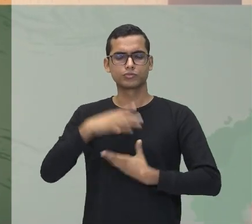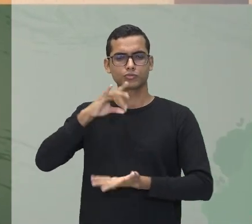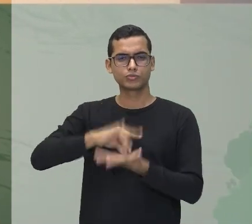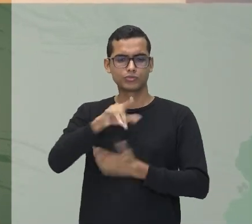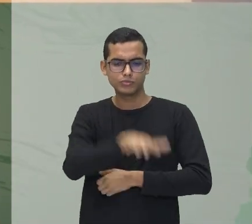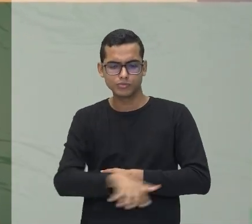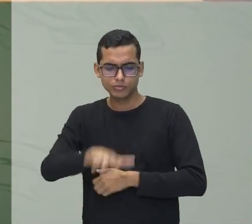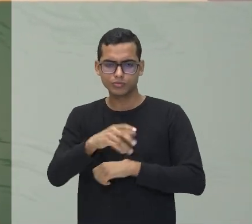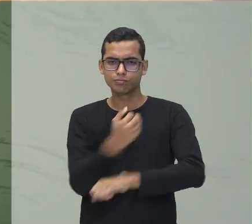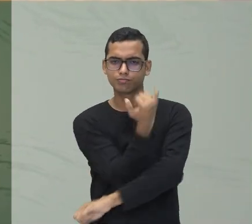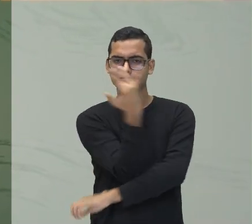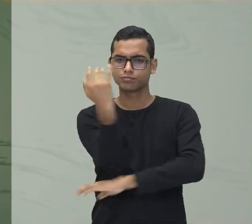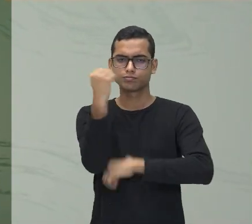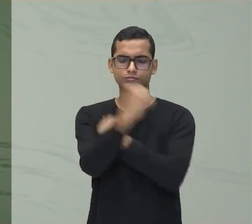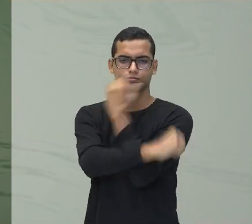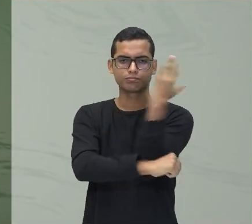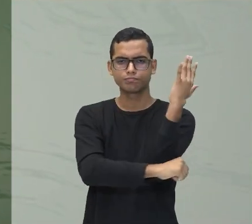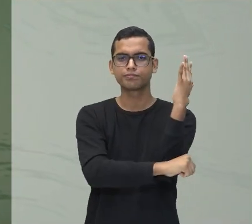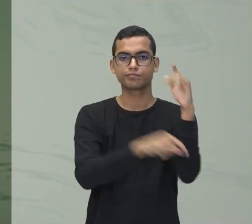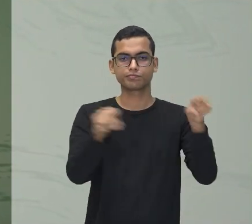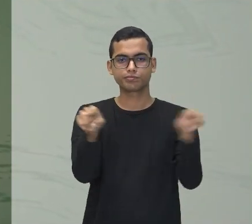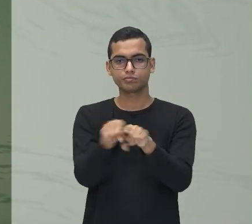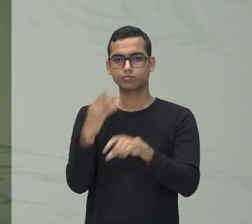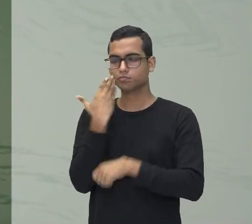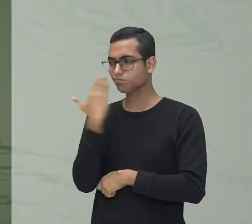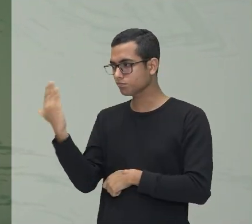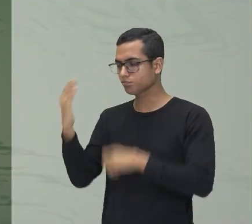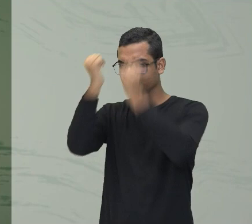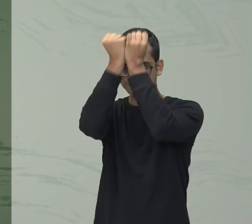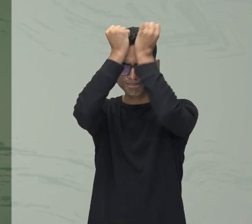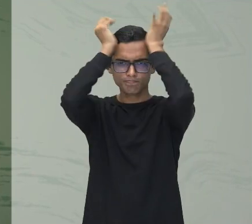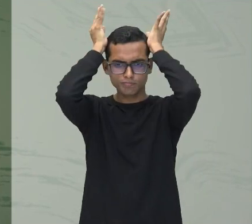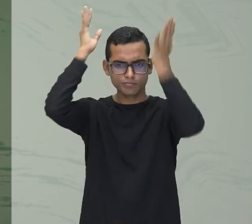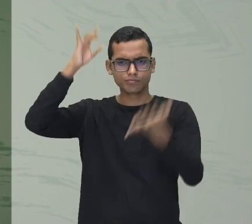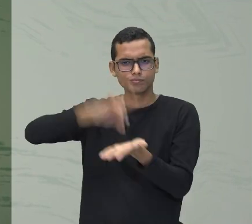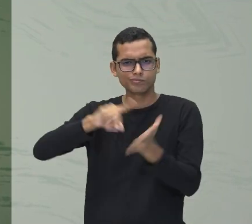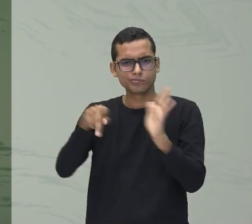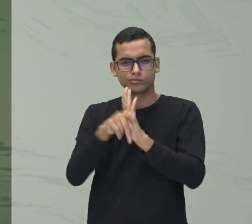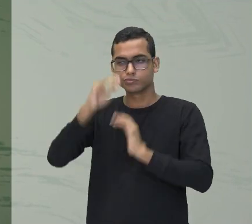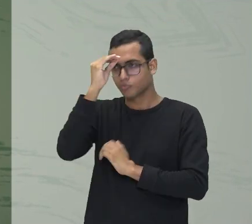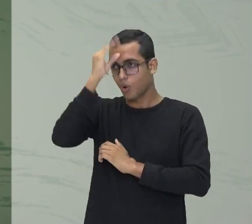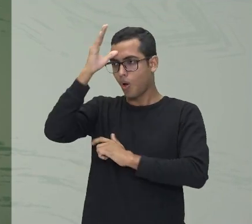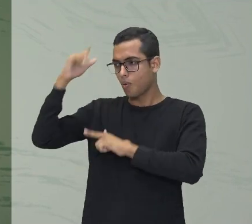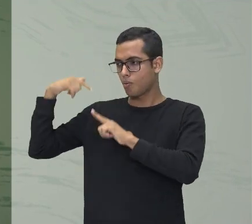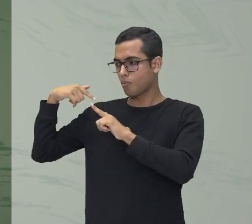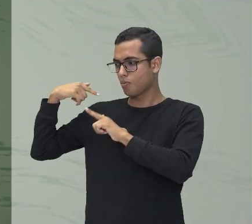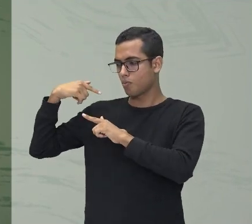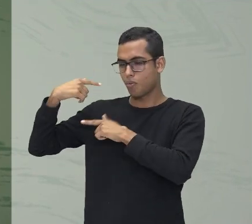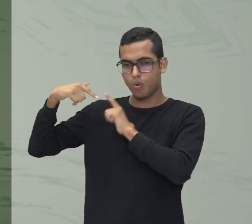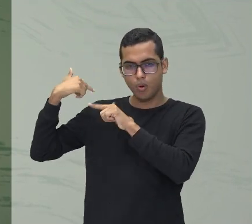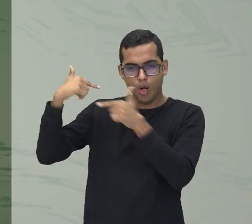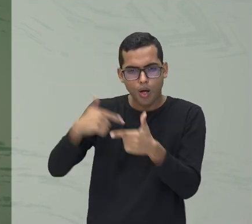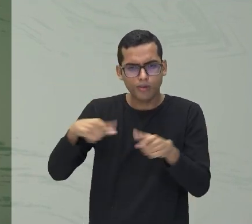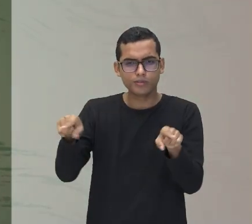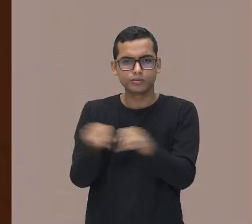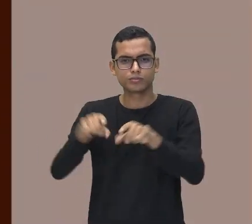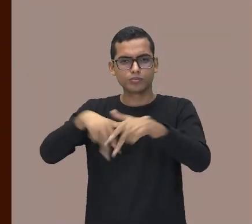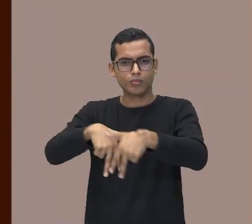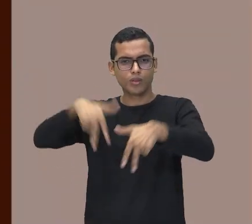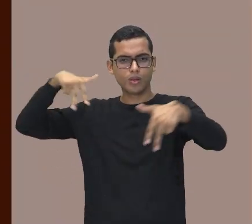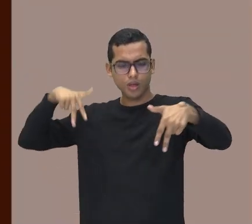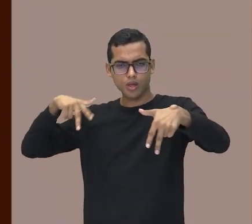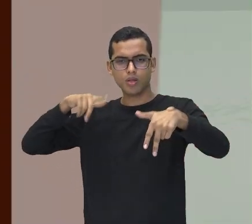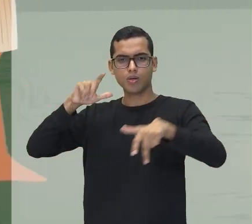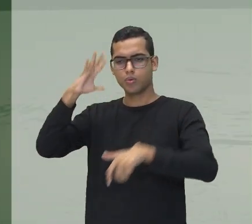O pajé é o guardião do conhecimento ancestral, que se prepara para uma jornada de cura e comunhão com os espíritos